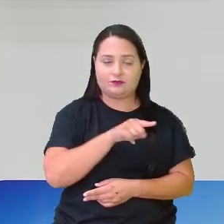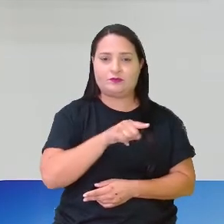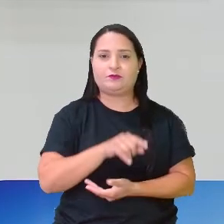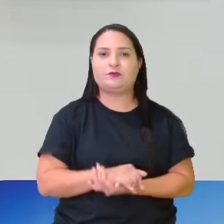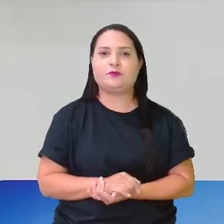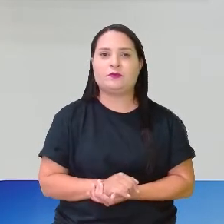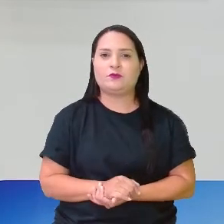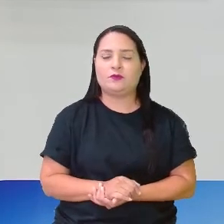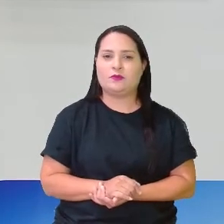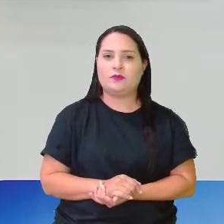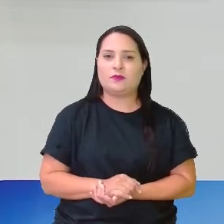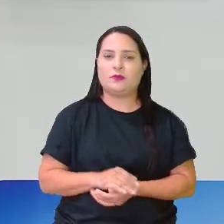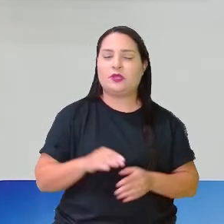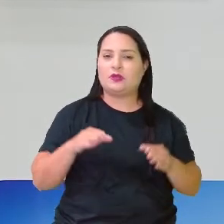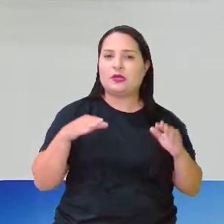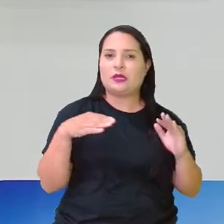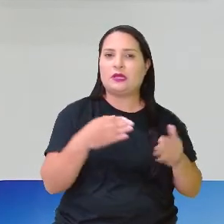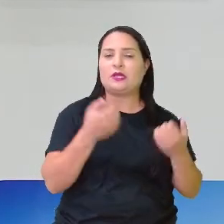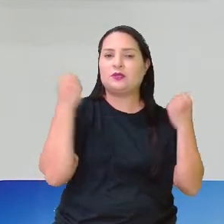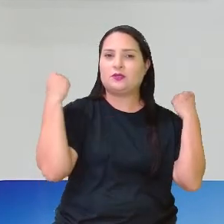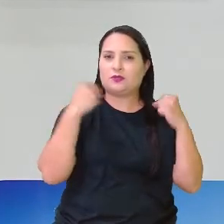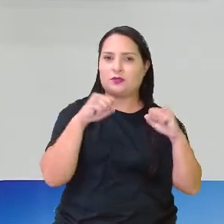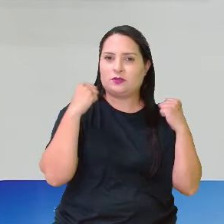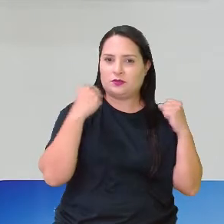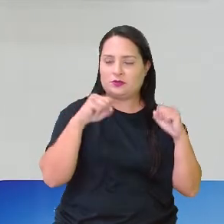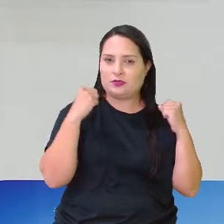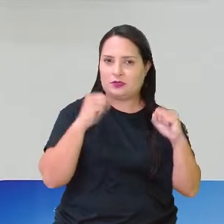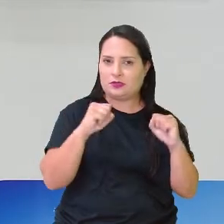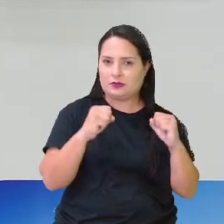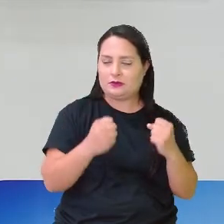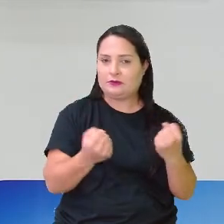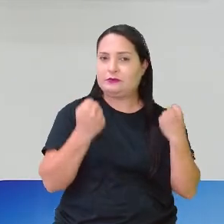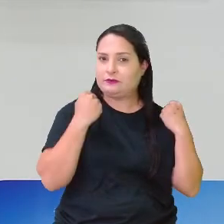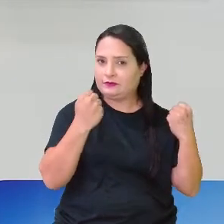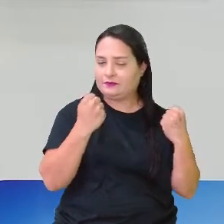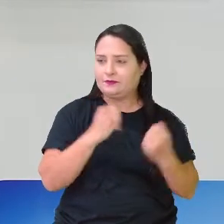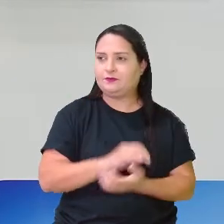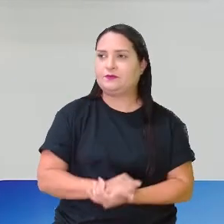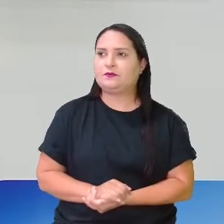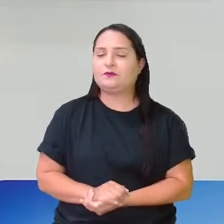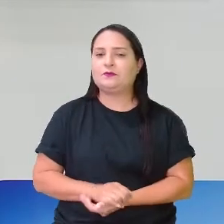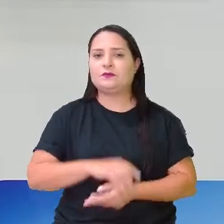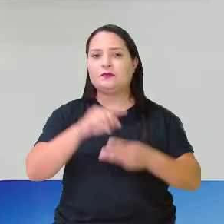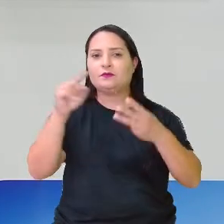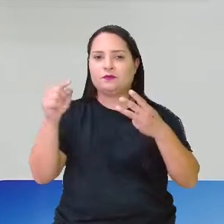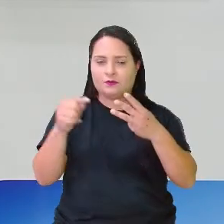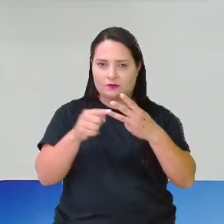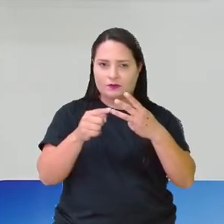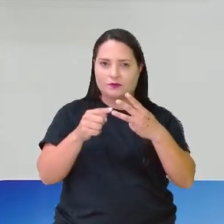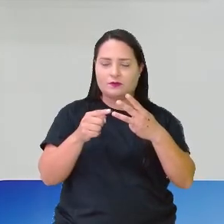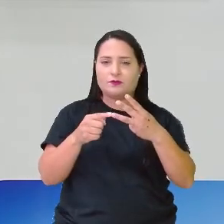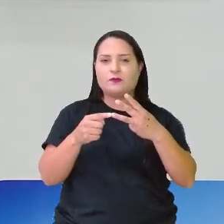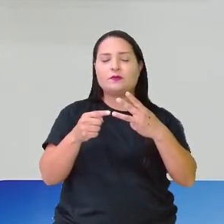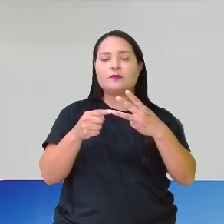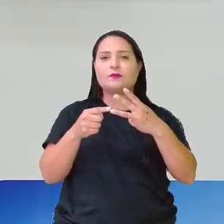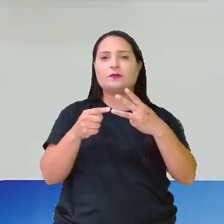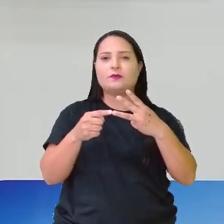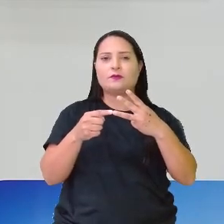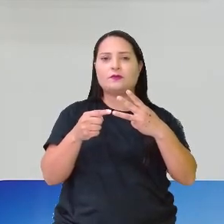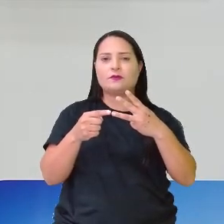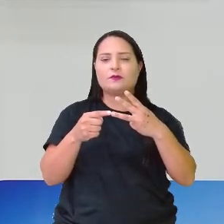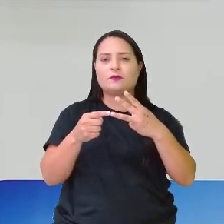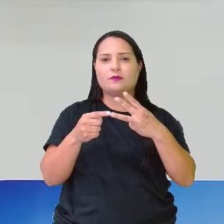aos exercícios da ginástica de condicionamento. O nosso terceiro ponto aí são